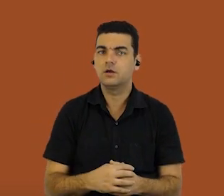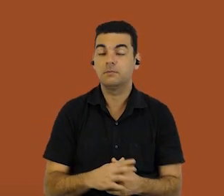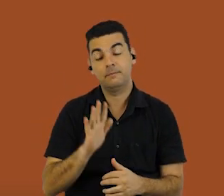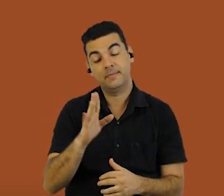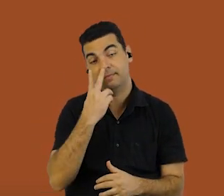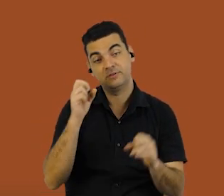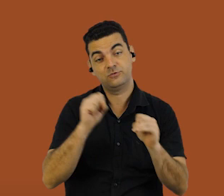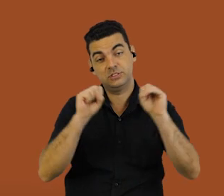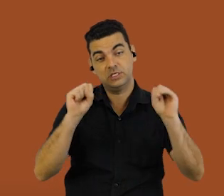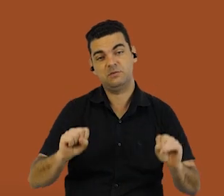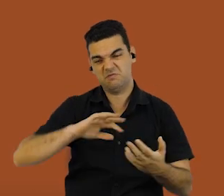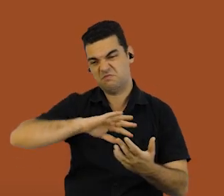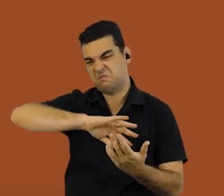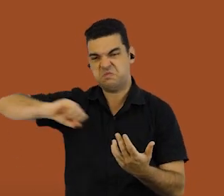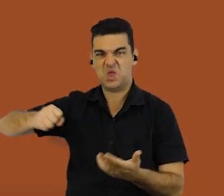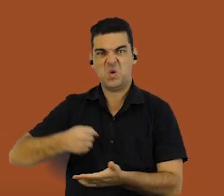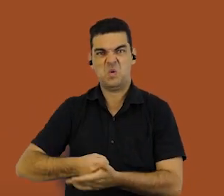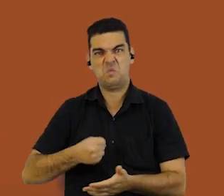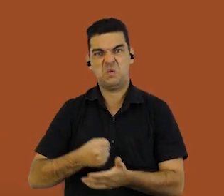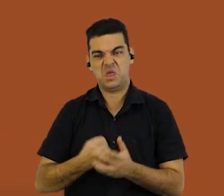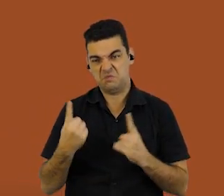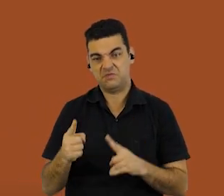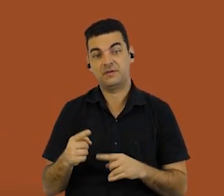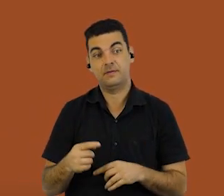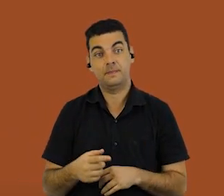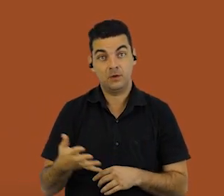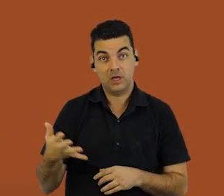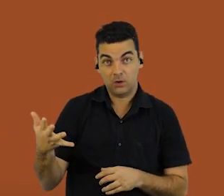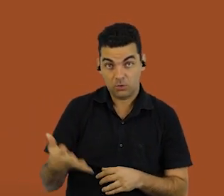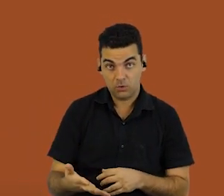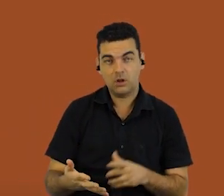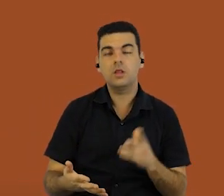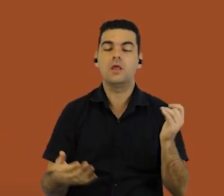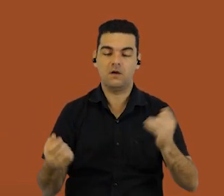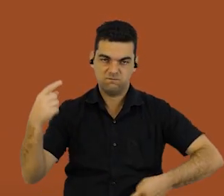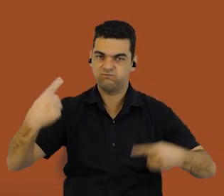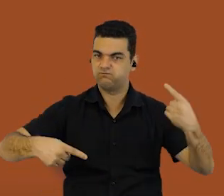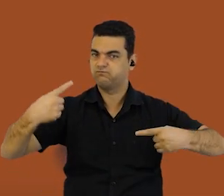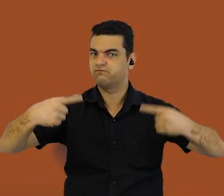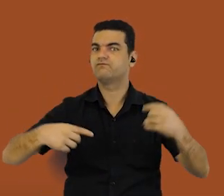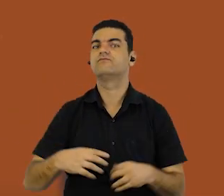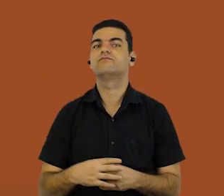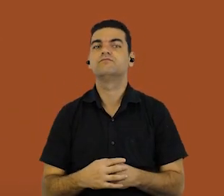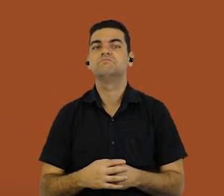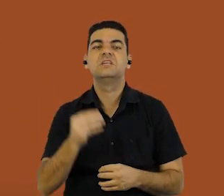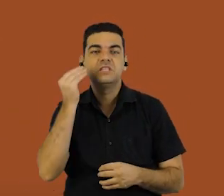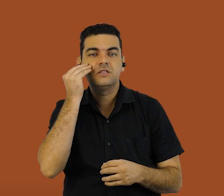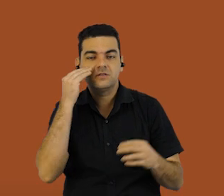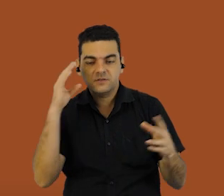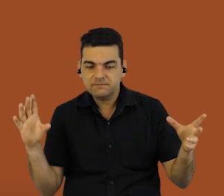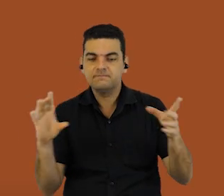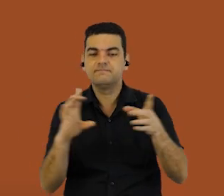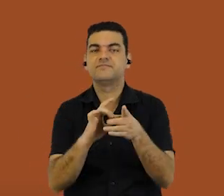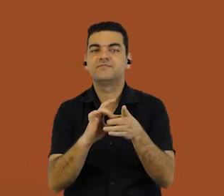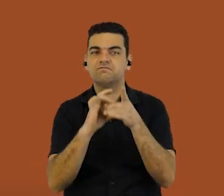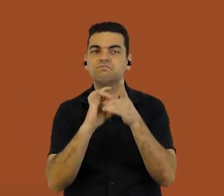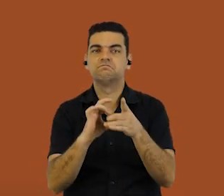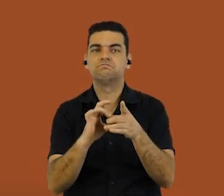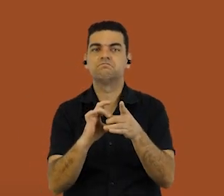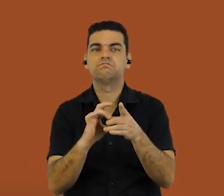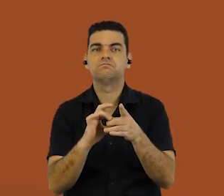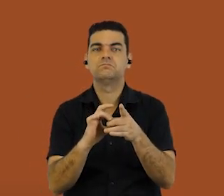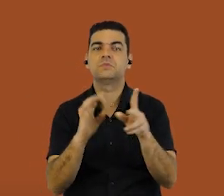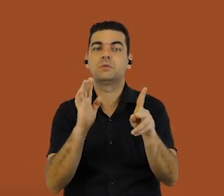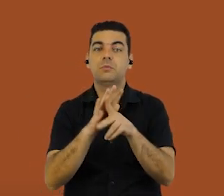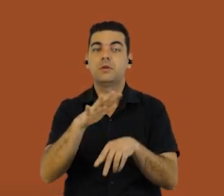acho que aqui a gente consegue fazer exatamente isso que não está posto para nós, que é se juntar, se